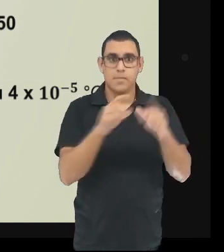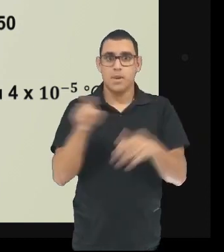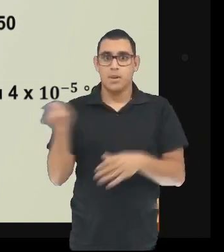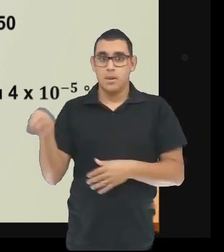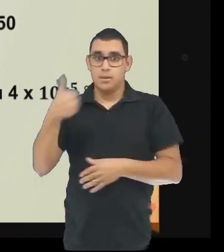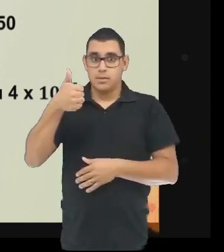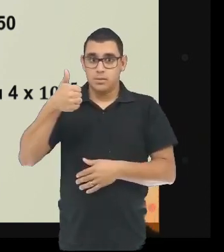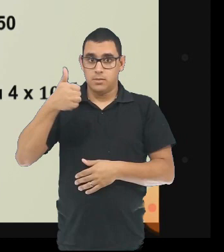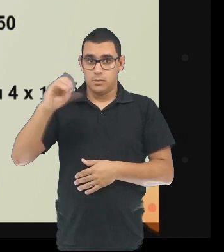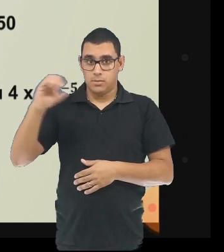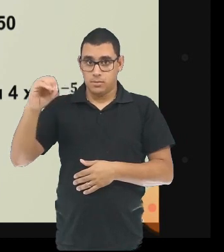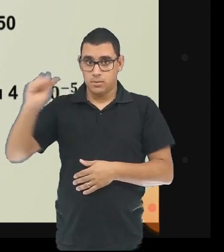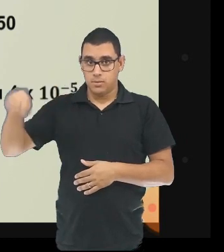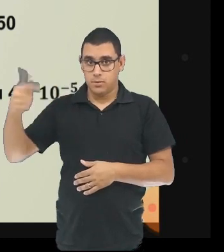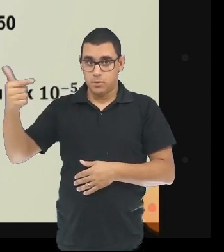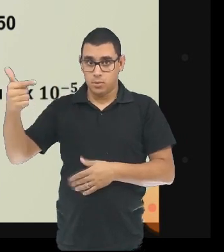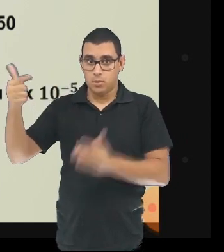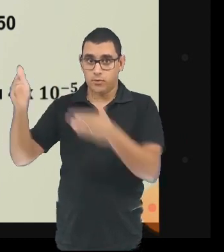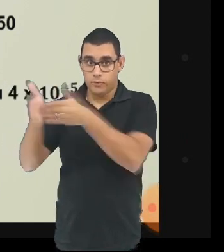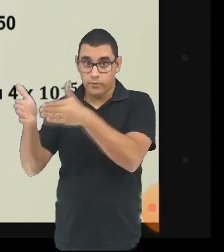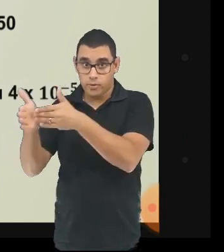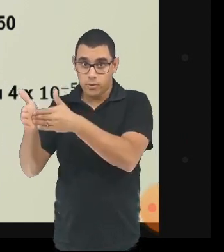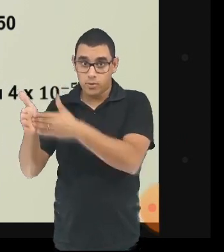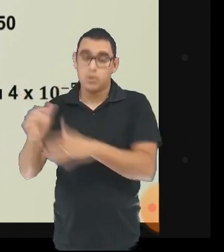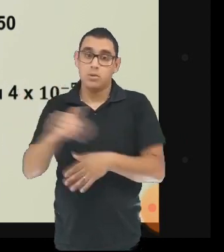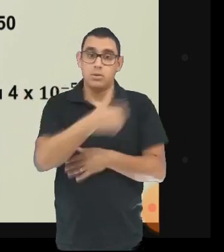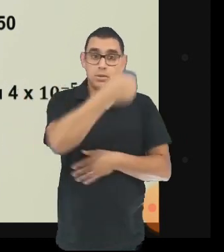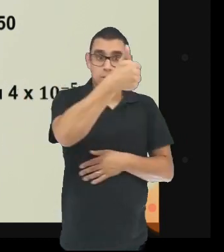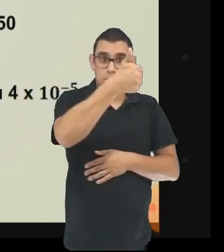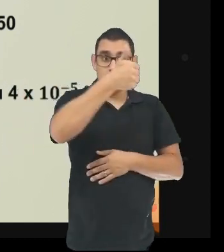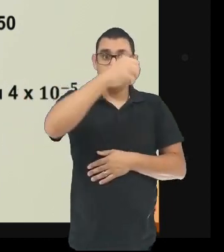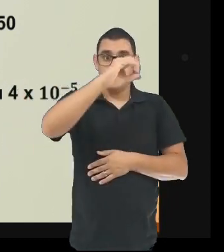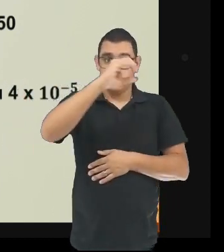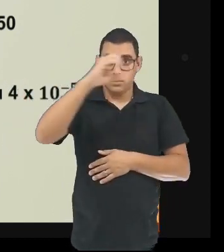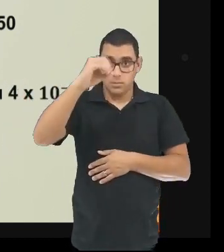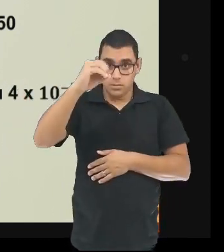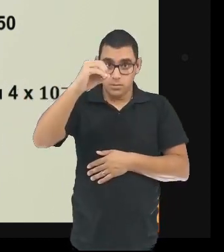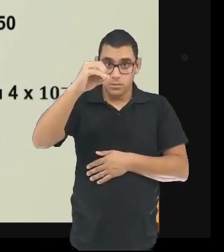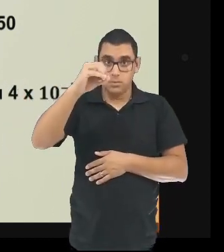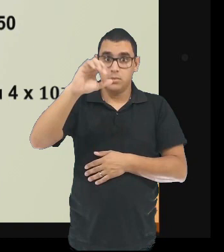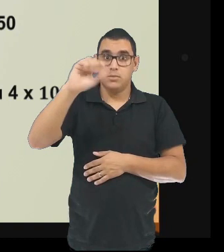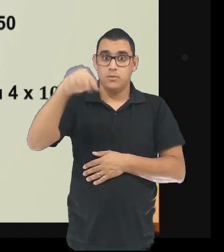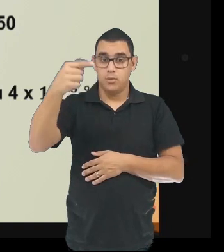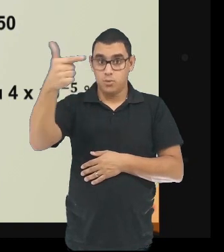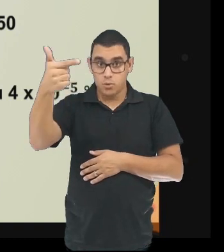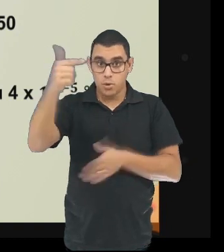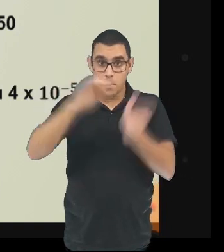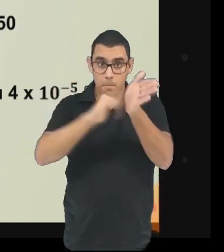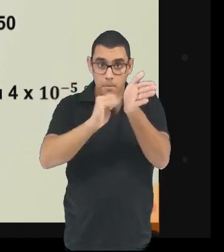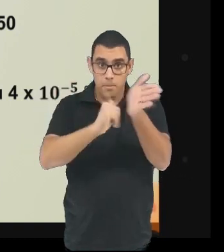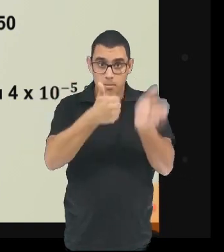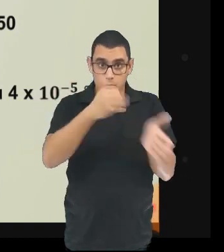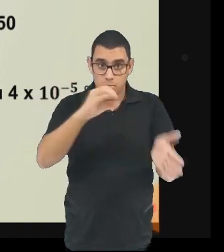final, menos o comprimento inicial de 100, nós temos aí 0,2 centímetros de variação de comprimento.